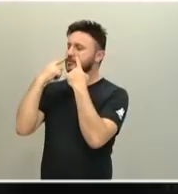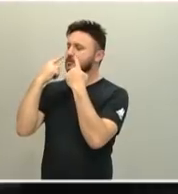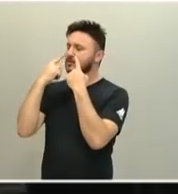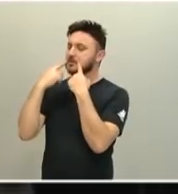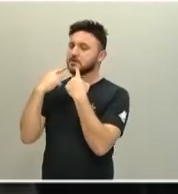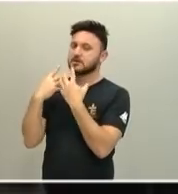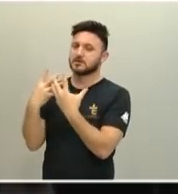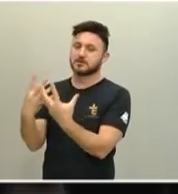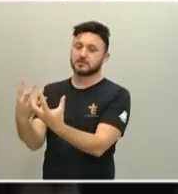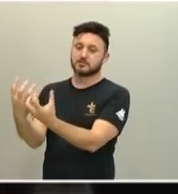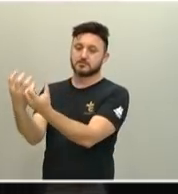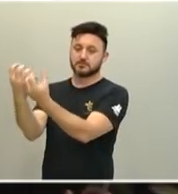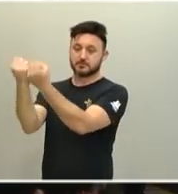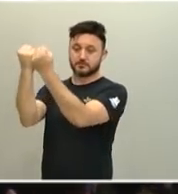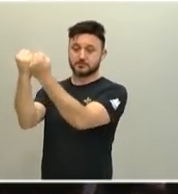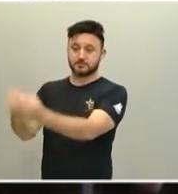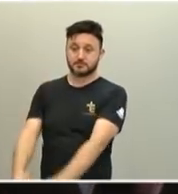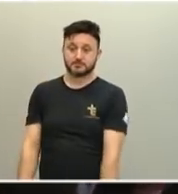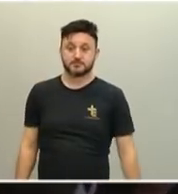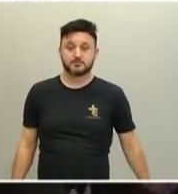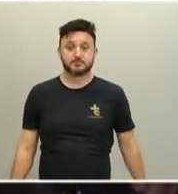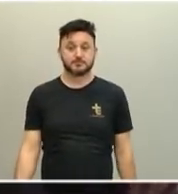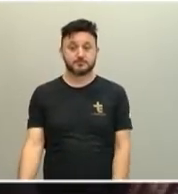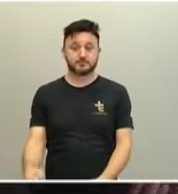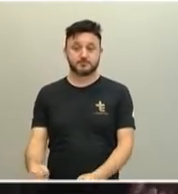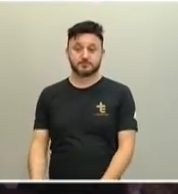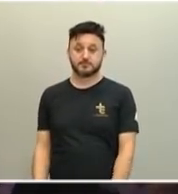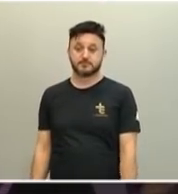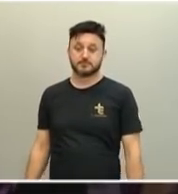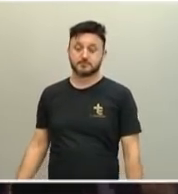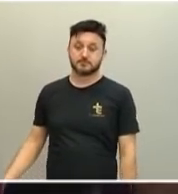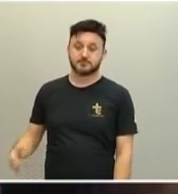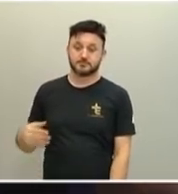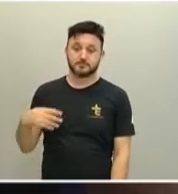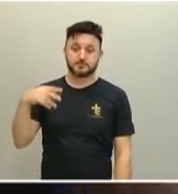As lágrimas e entregue ao